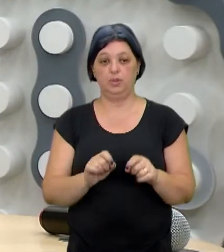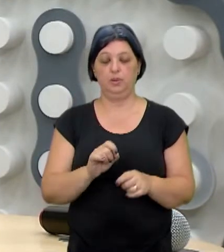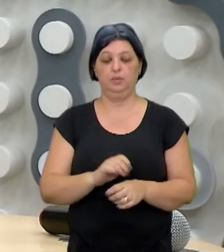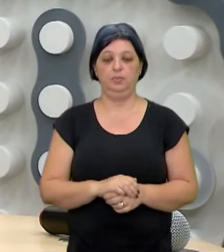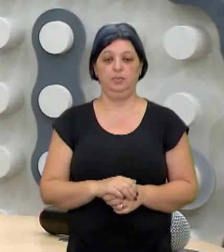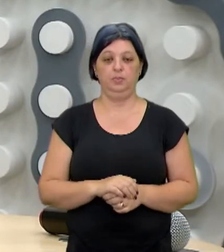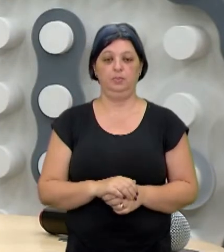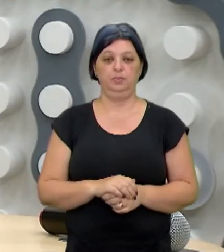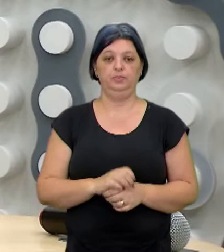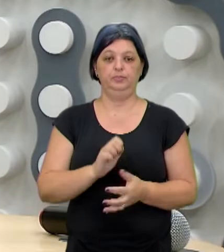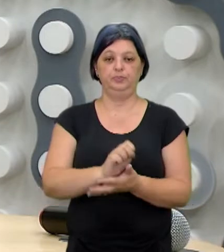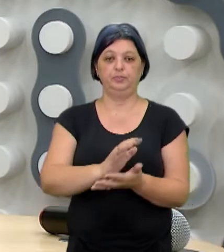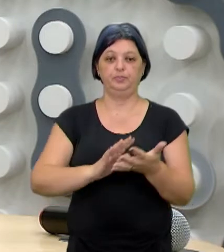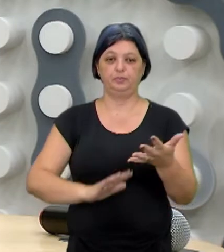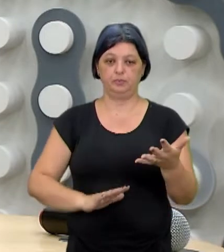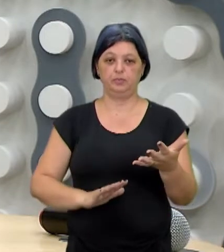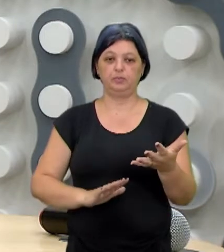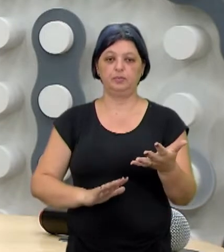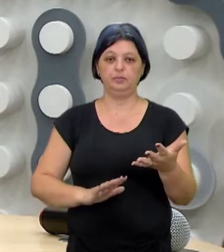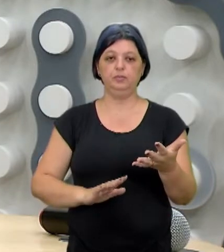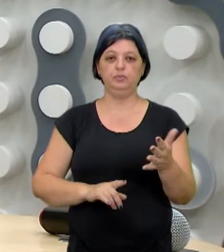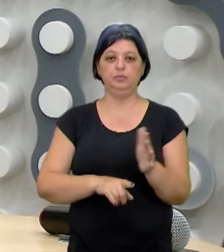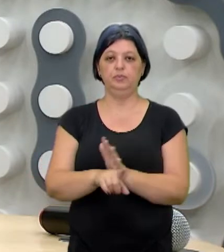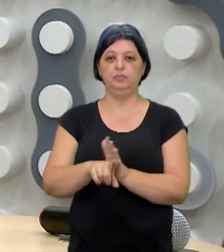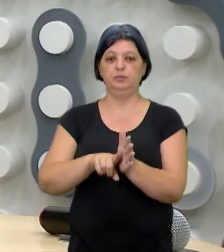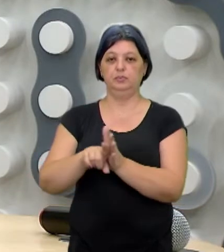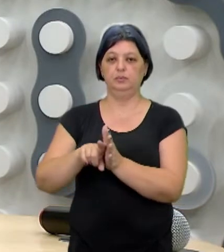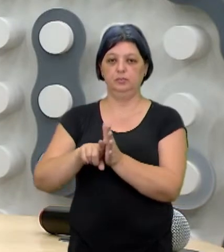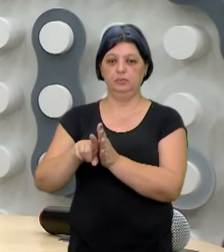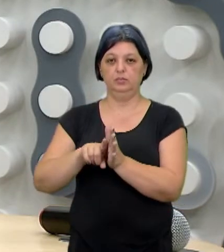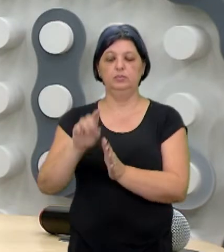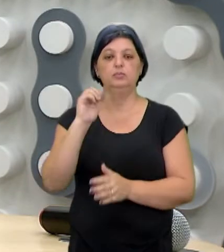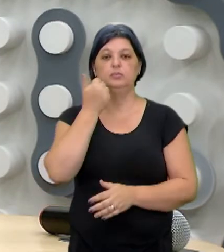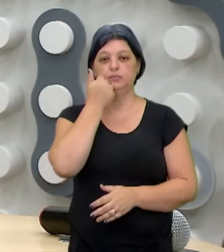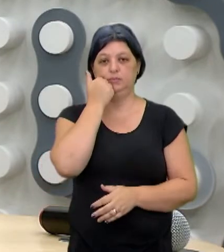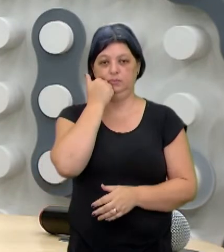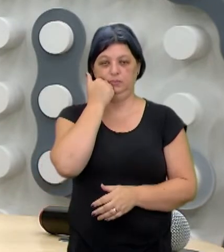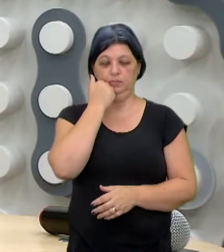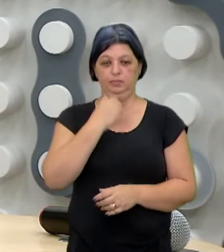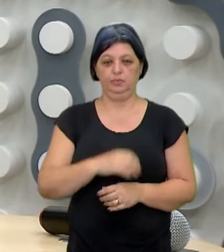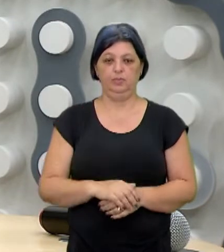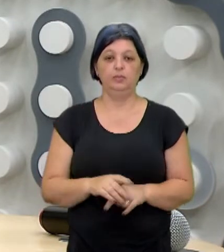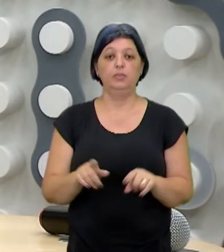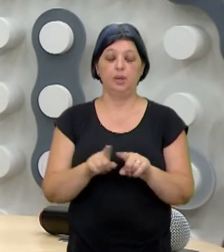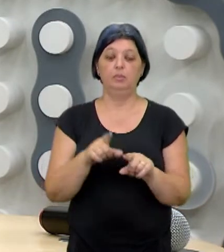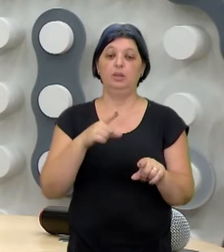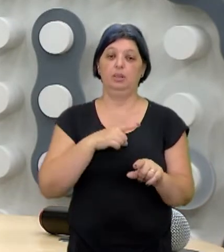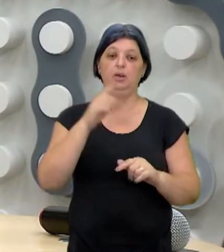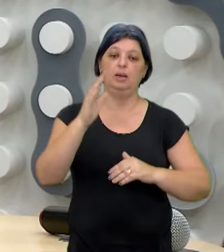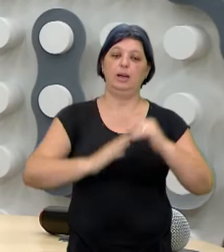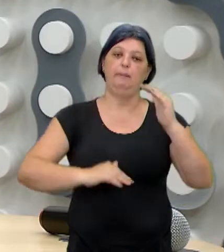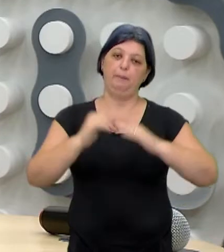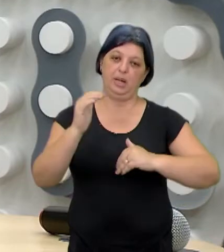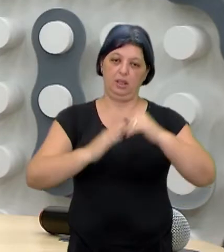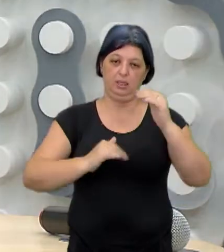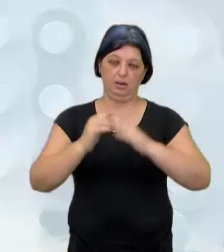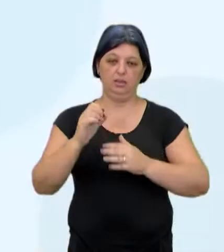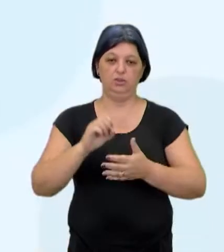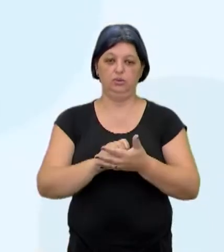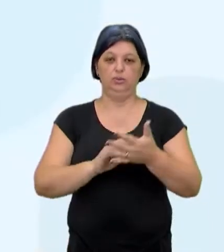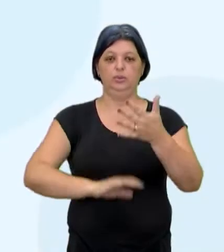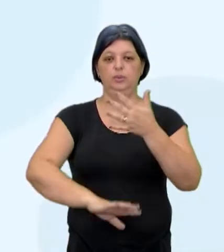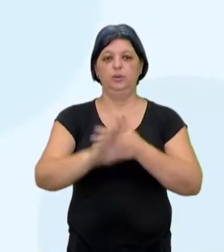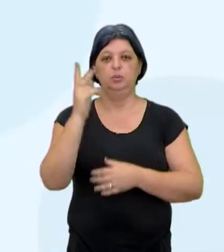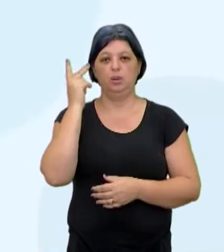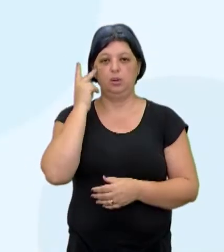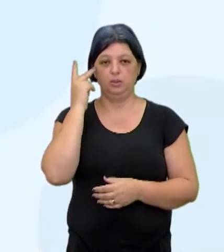dessa atividade aí vai ser aí a investigação científica. E nós temos aí também as habilidades do currículo